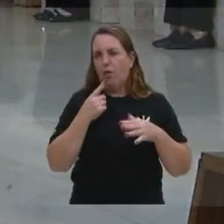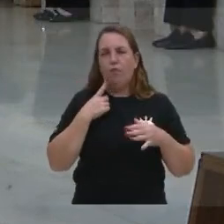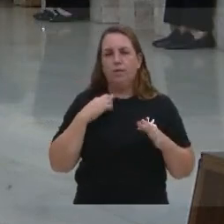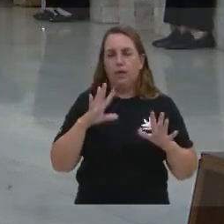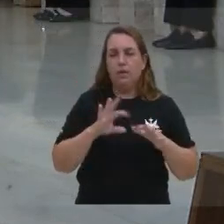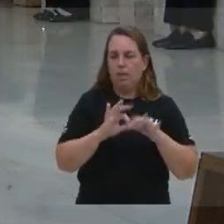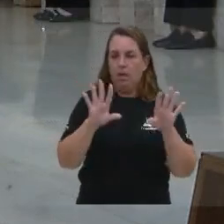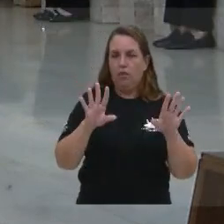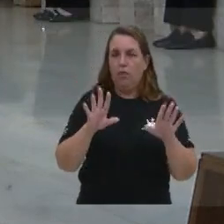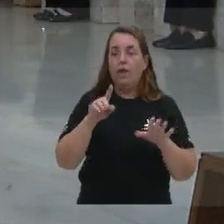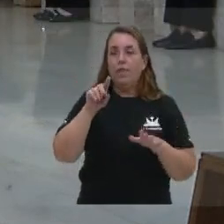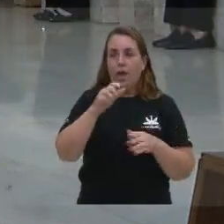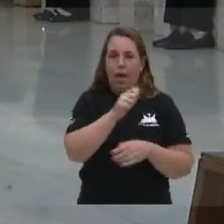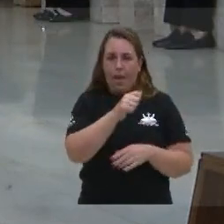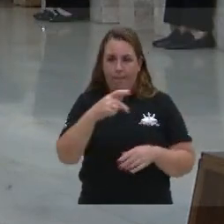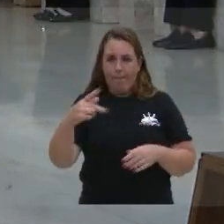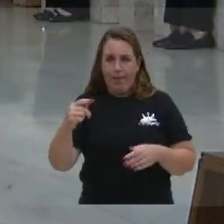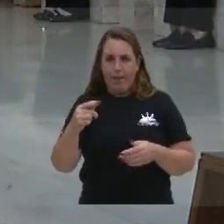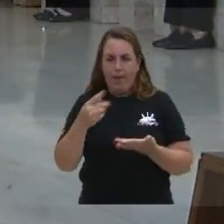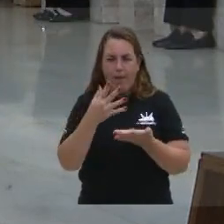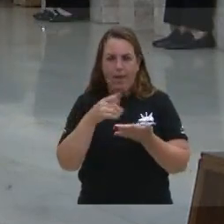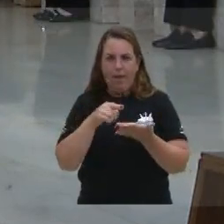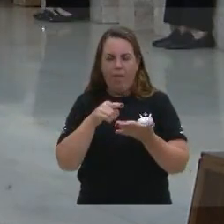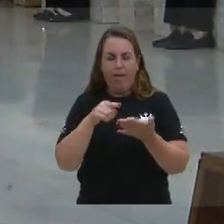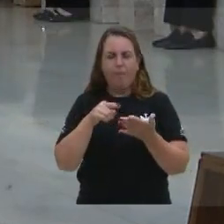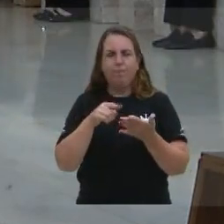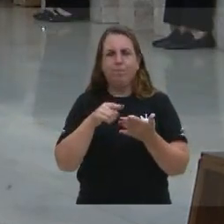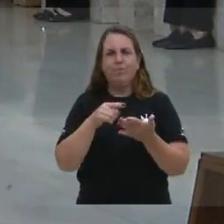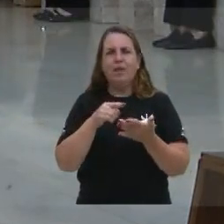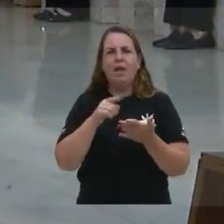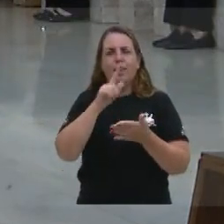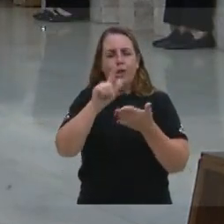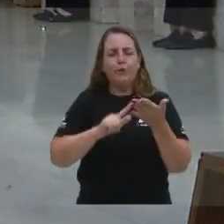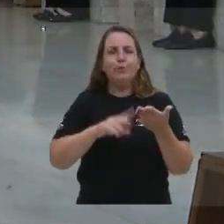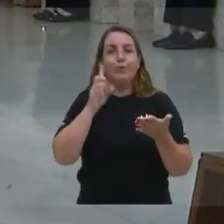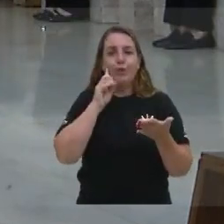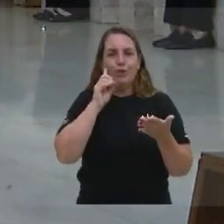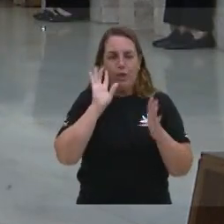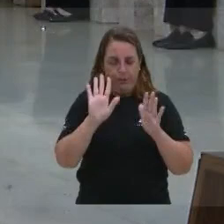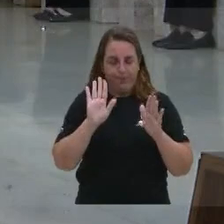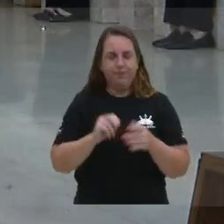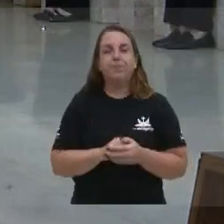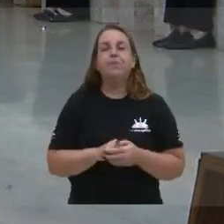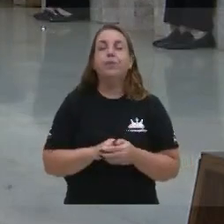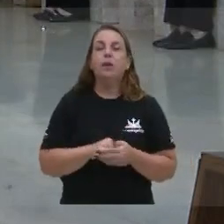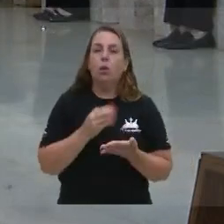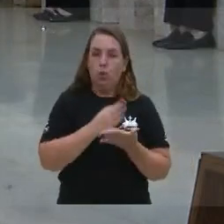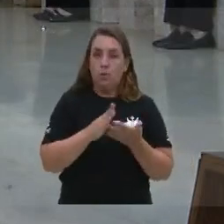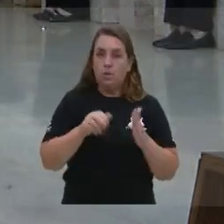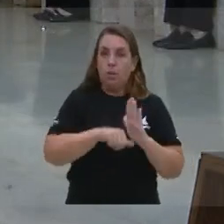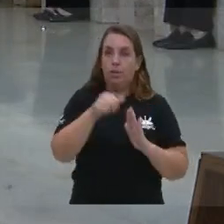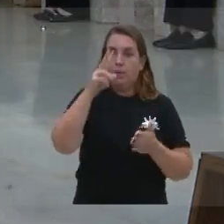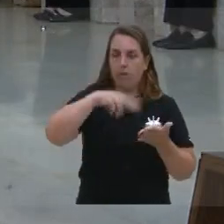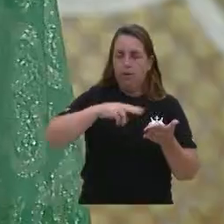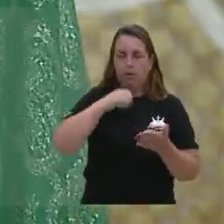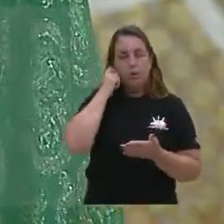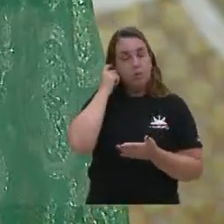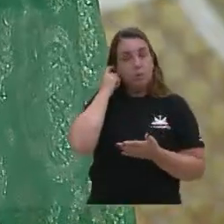Evangelizar, está lá gratuitamente, e eu começo pela primeira leitura, que é do